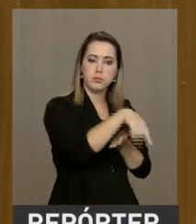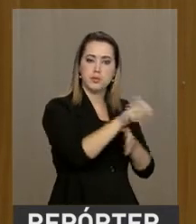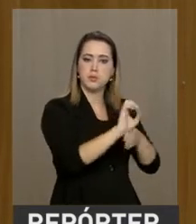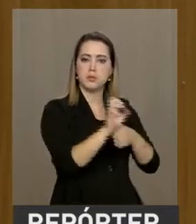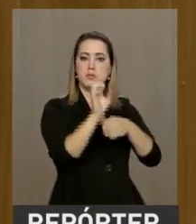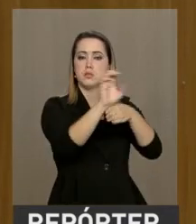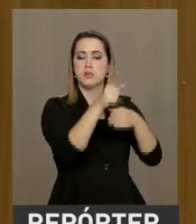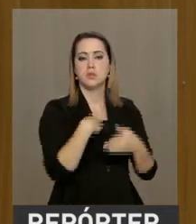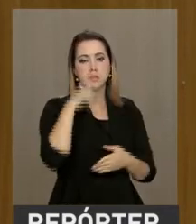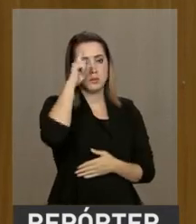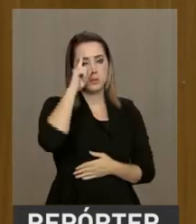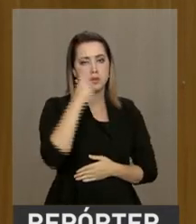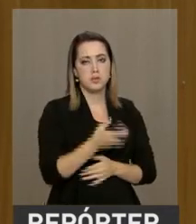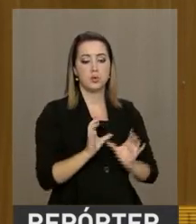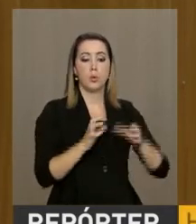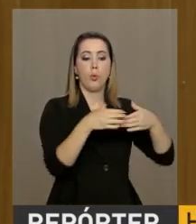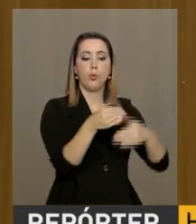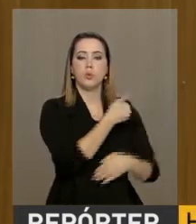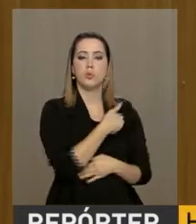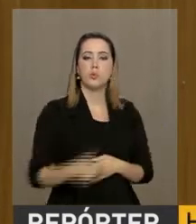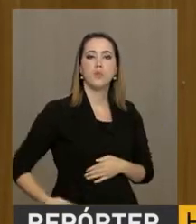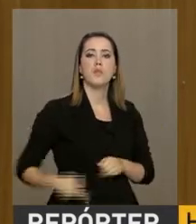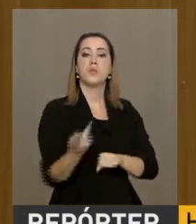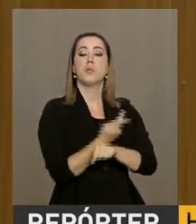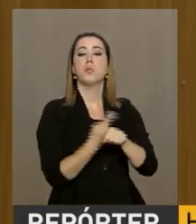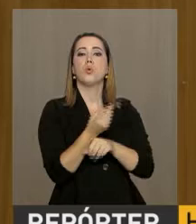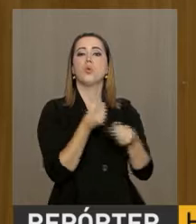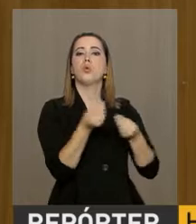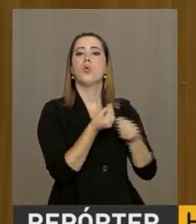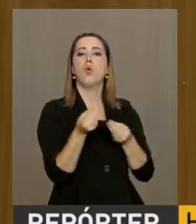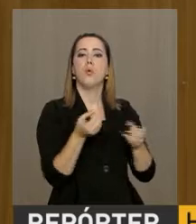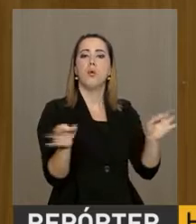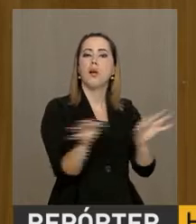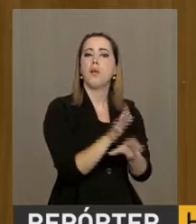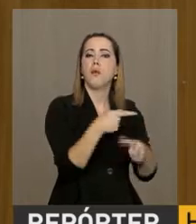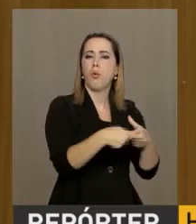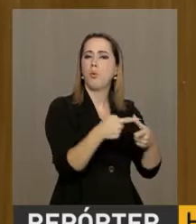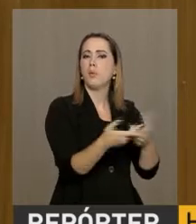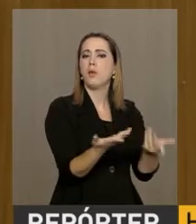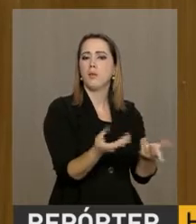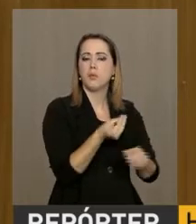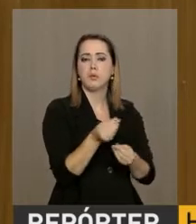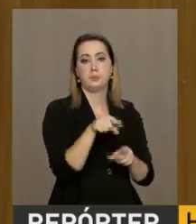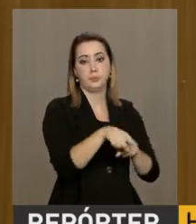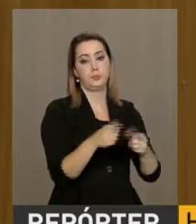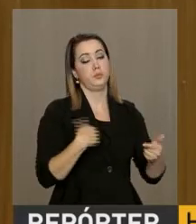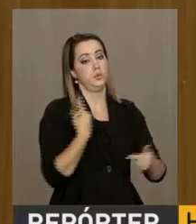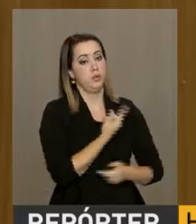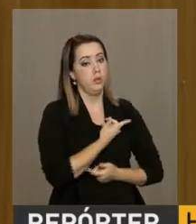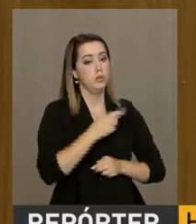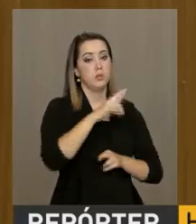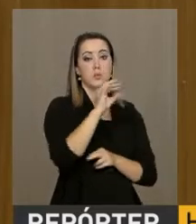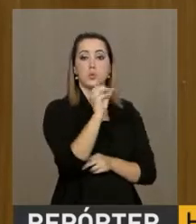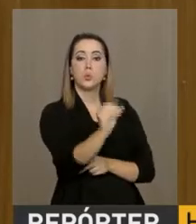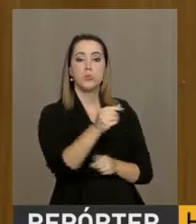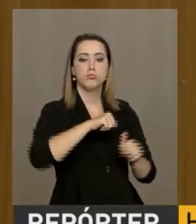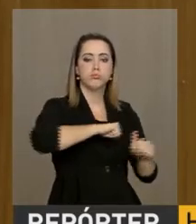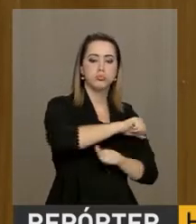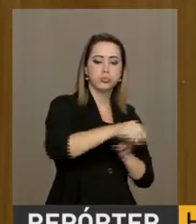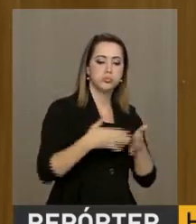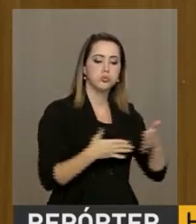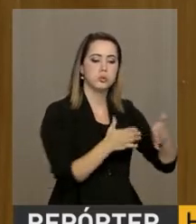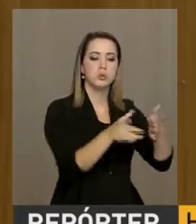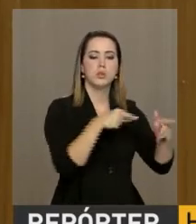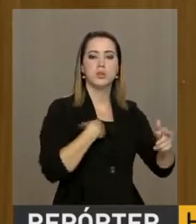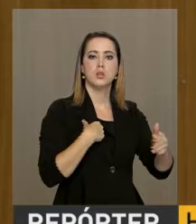equipe de governo possam encontrar as soluções e para tal temos obras estruturantes como a transposição como o cinturão